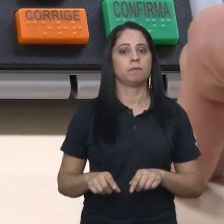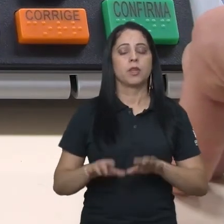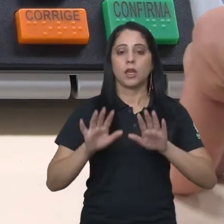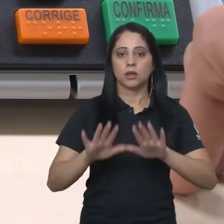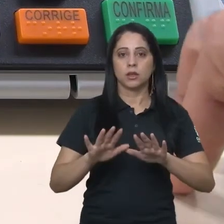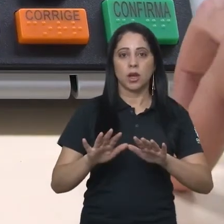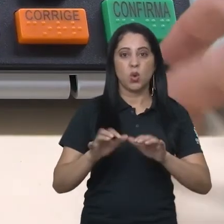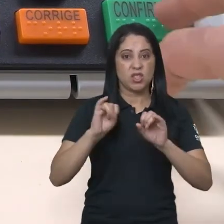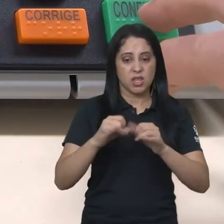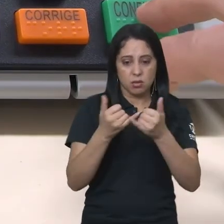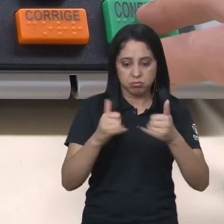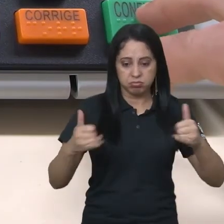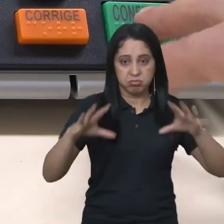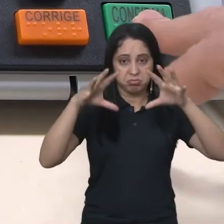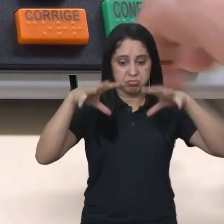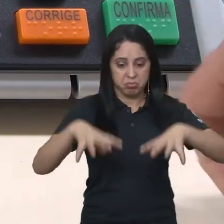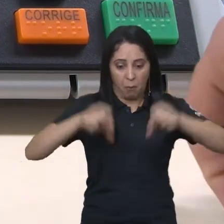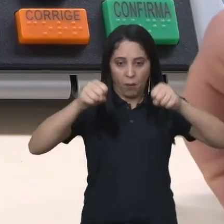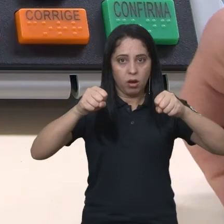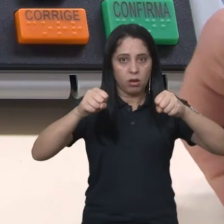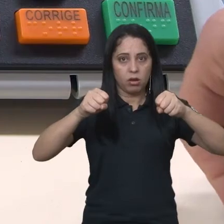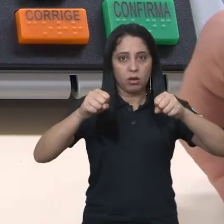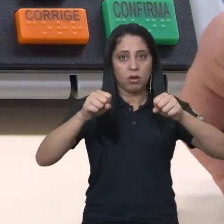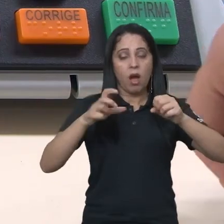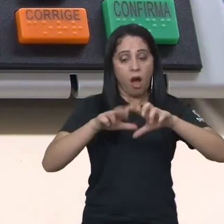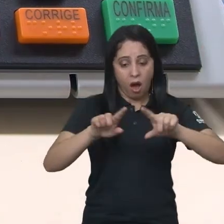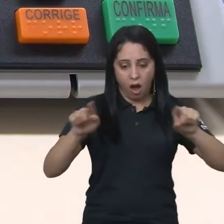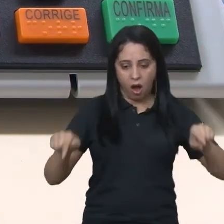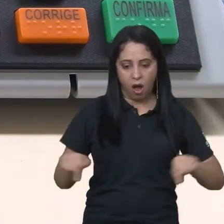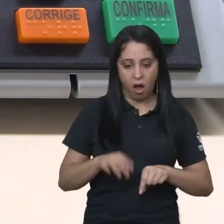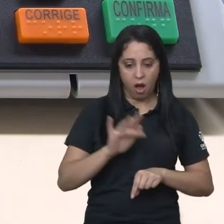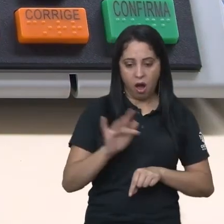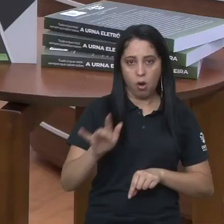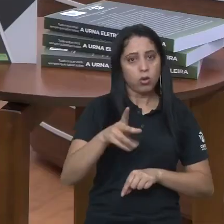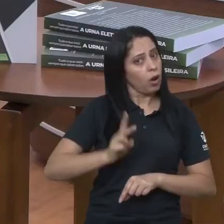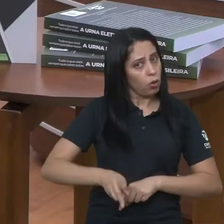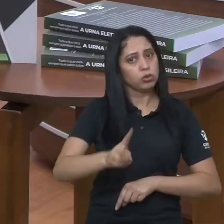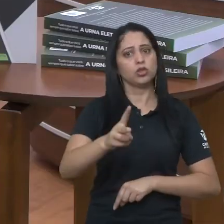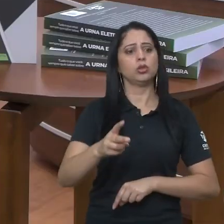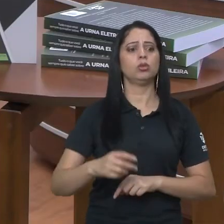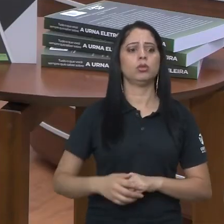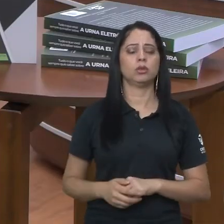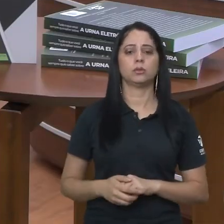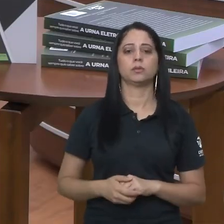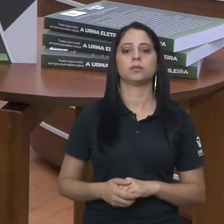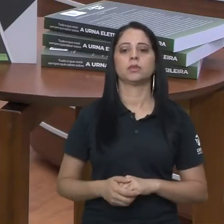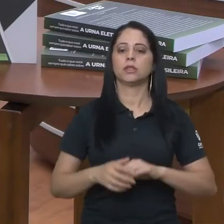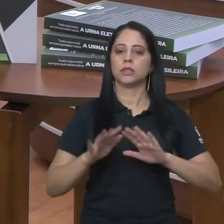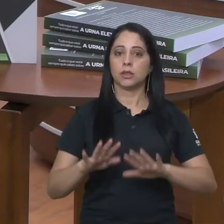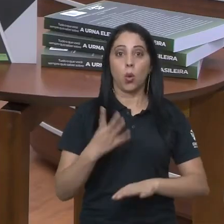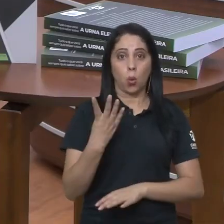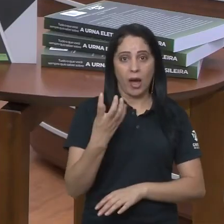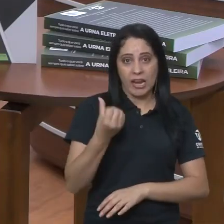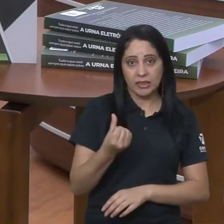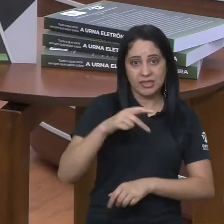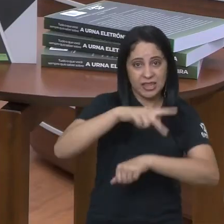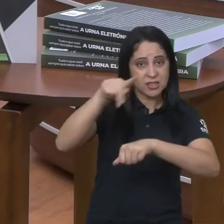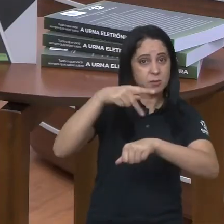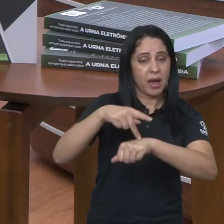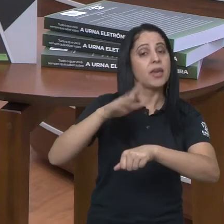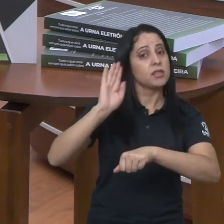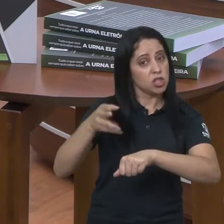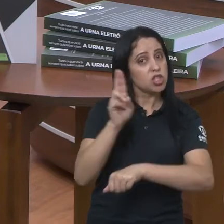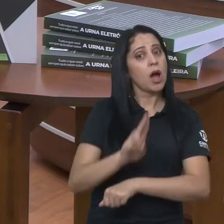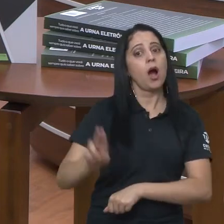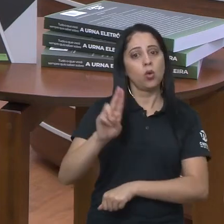os deficientes visuais. A nossa urna ela funciona sem energia elétrica e hoje 46 países utilizam urna